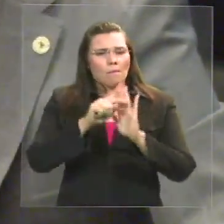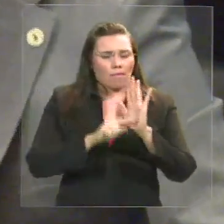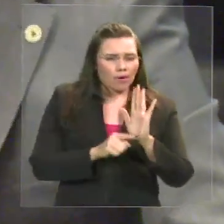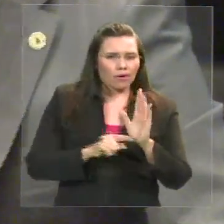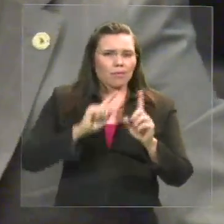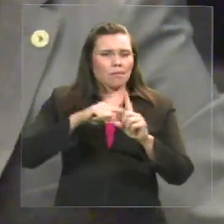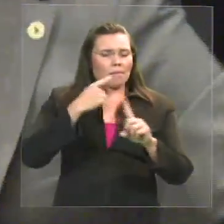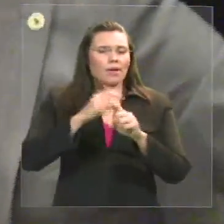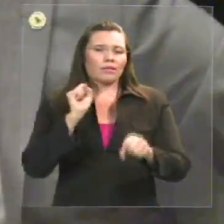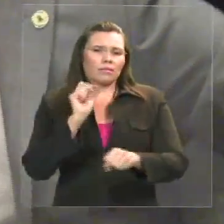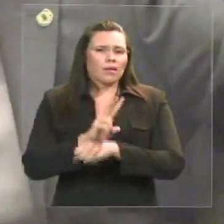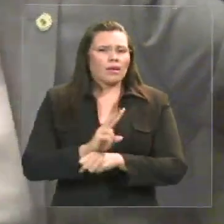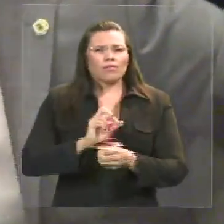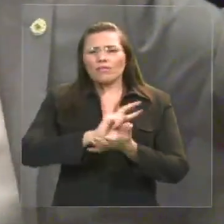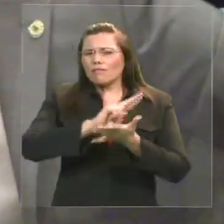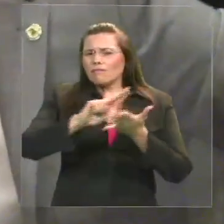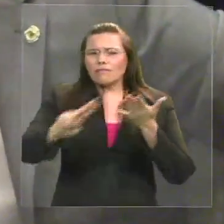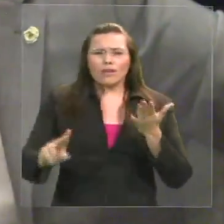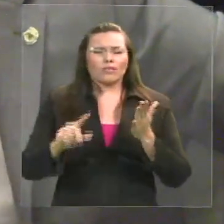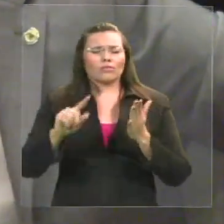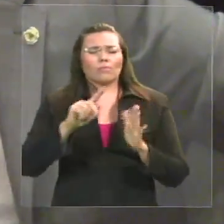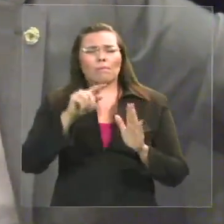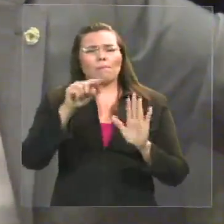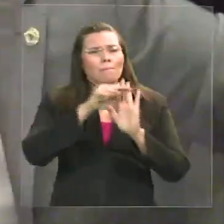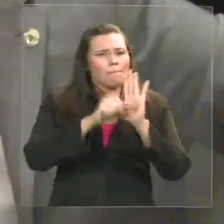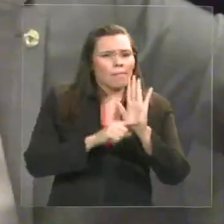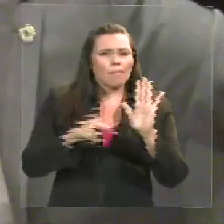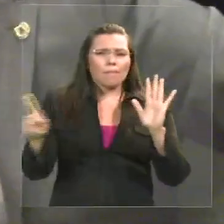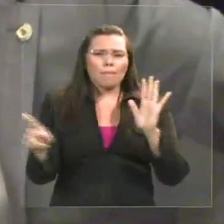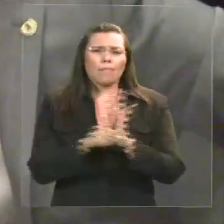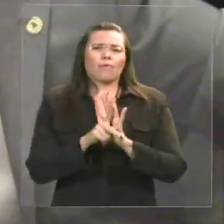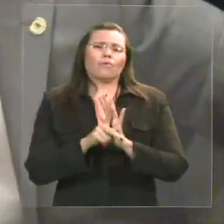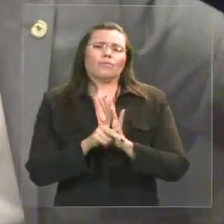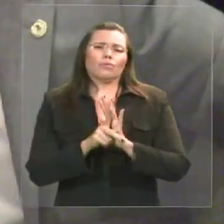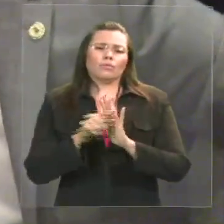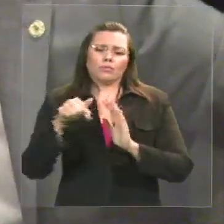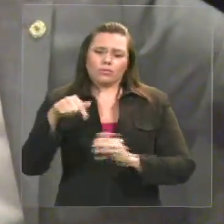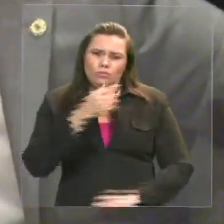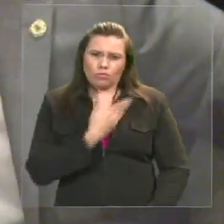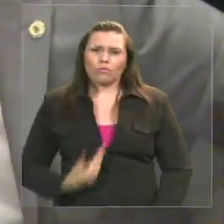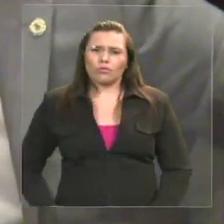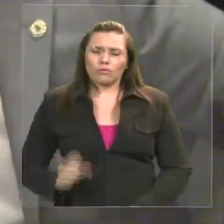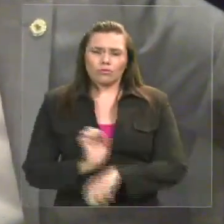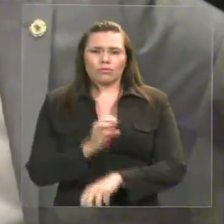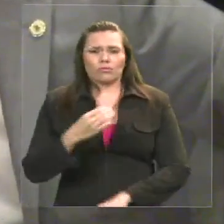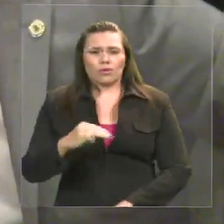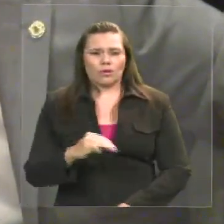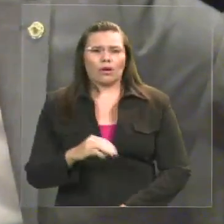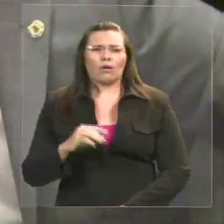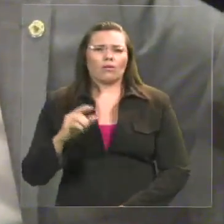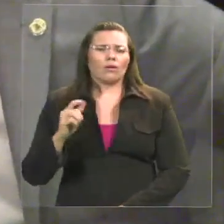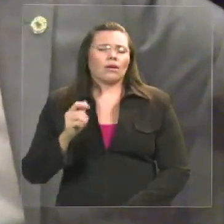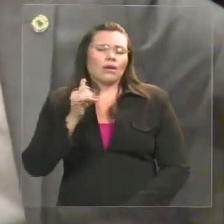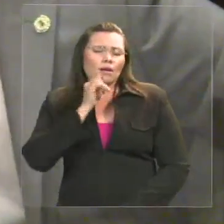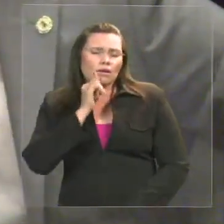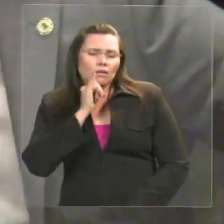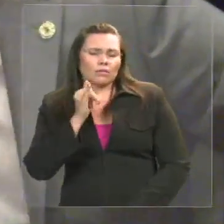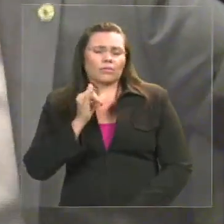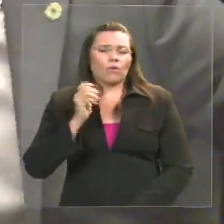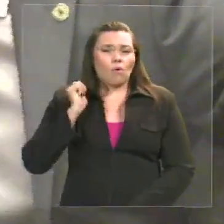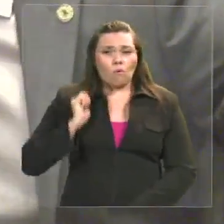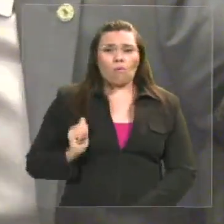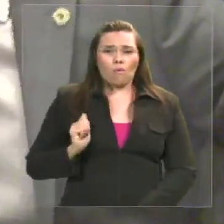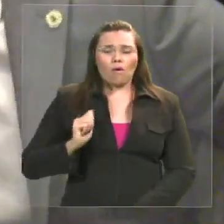o aumento do programa Bolsa Escola, o aumento do valor do programa Bolsa Escola